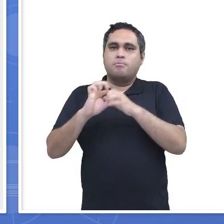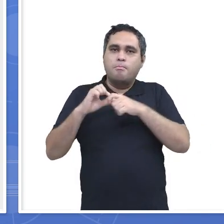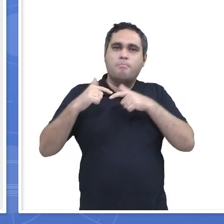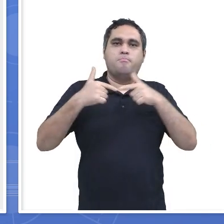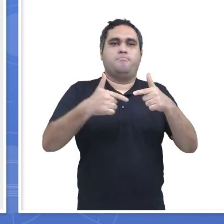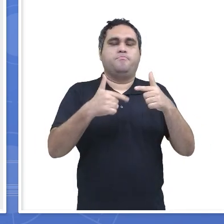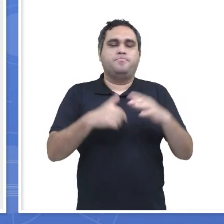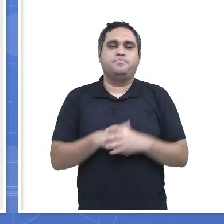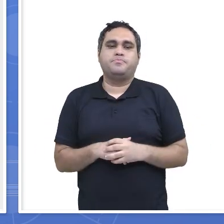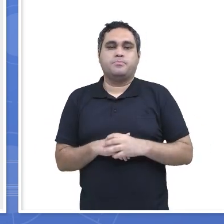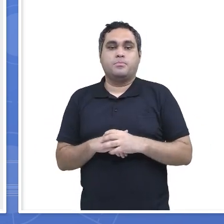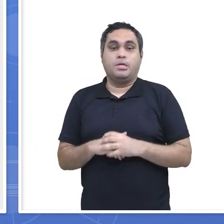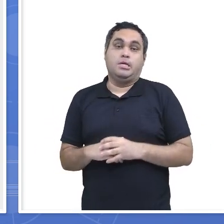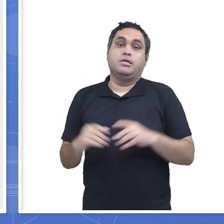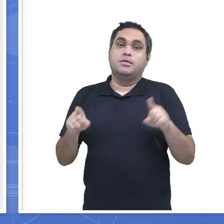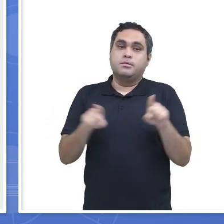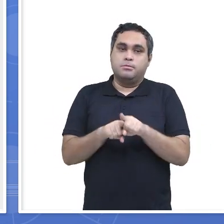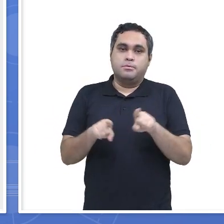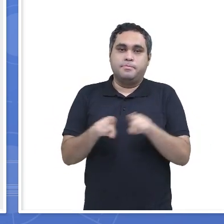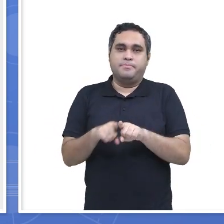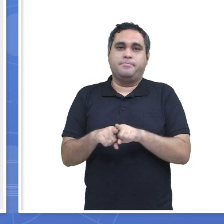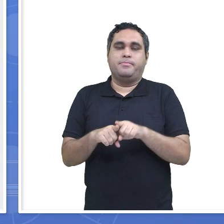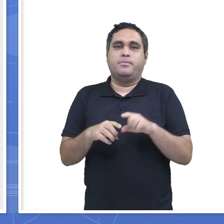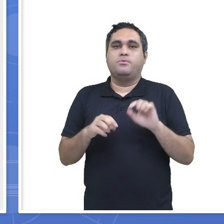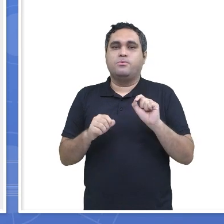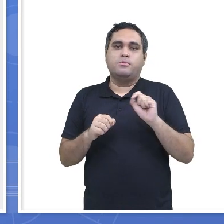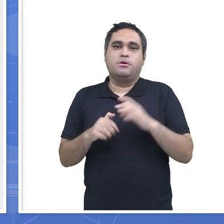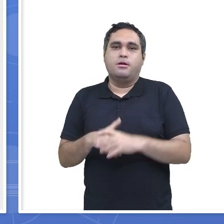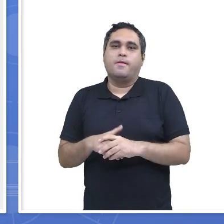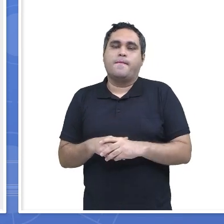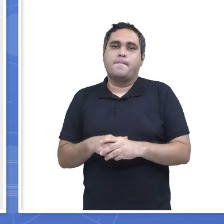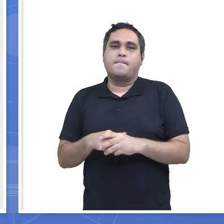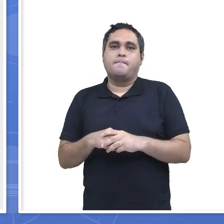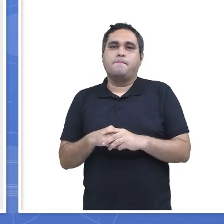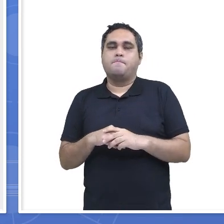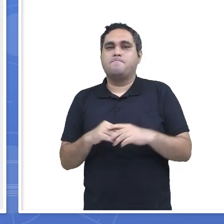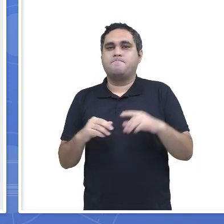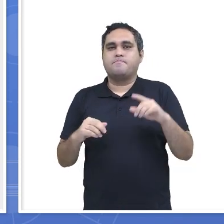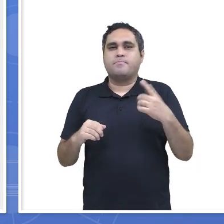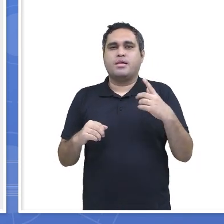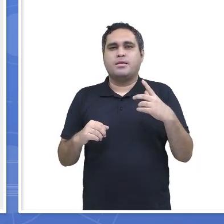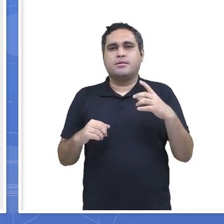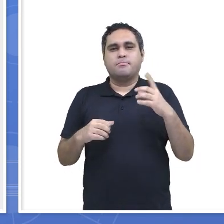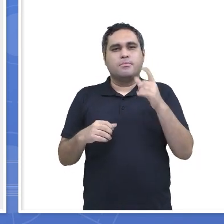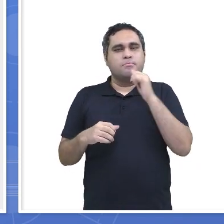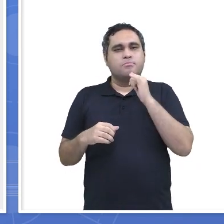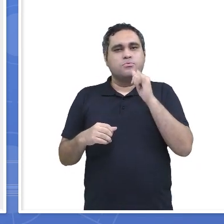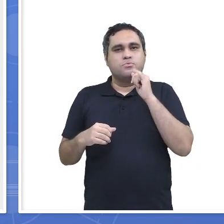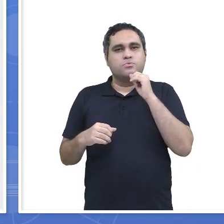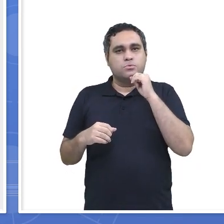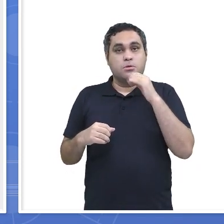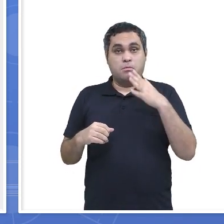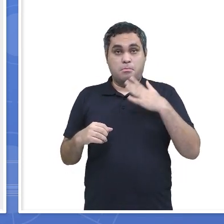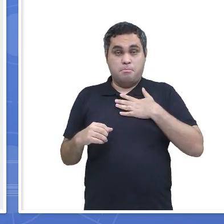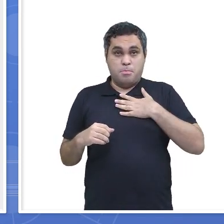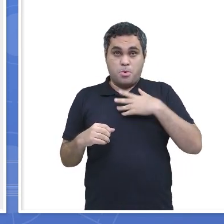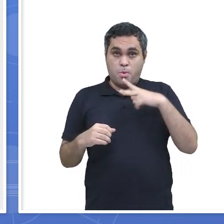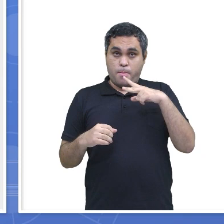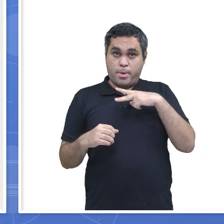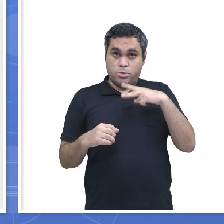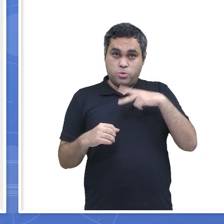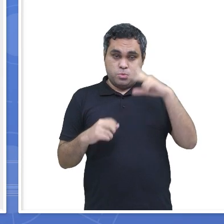Incorporação de aspectos íntimos e individuais na vida humana em